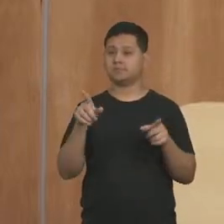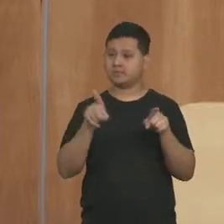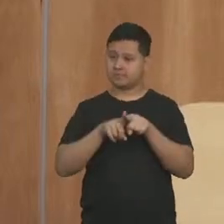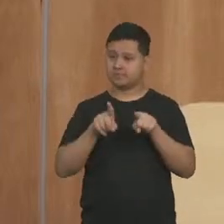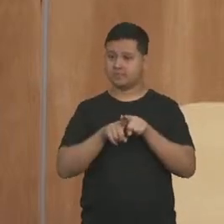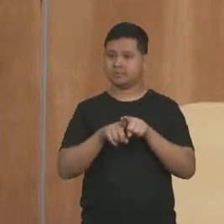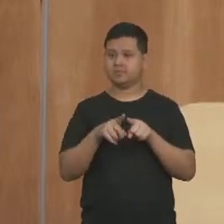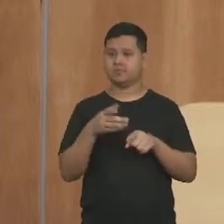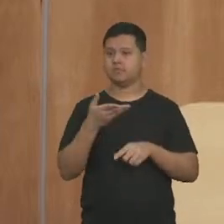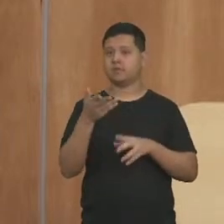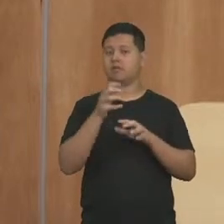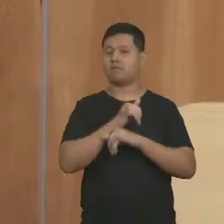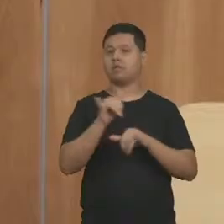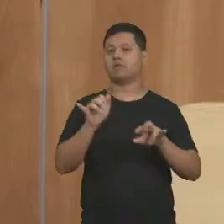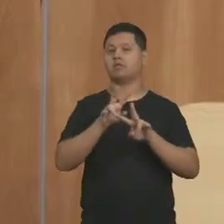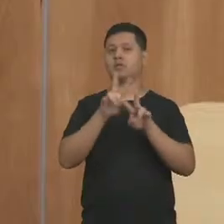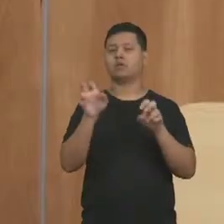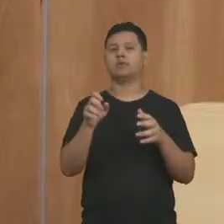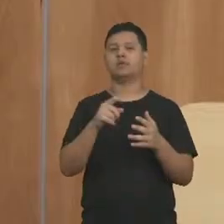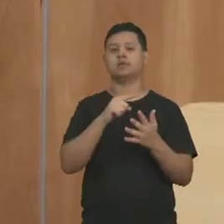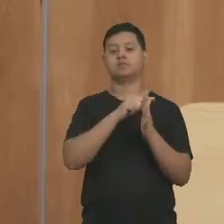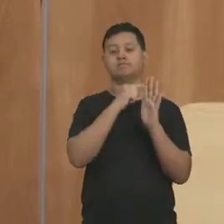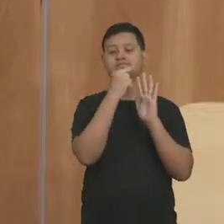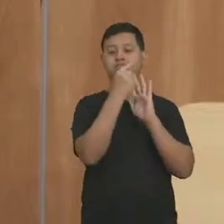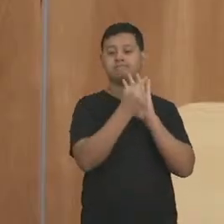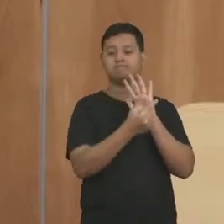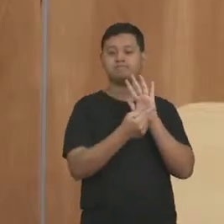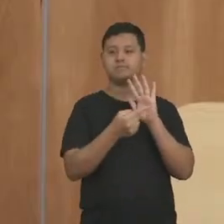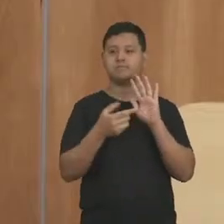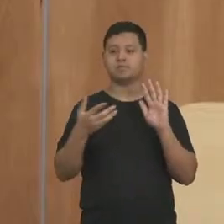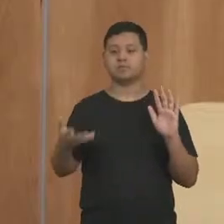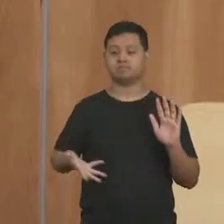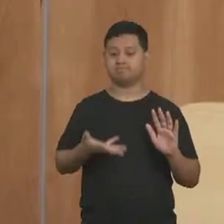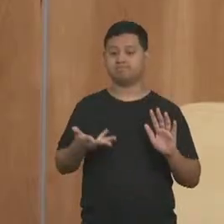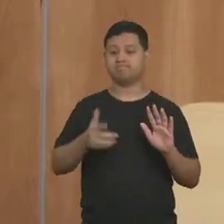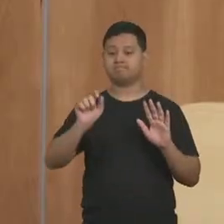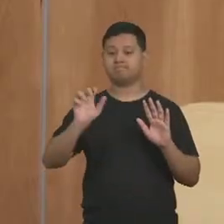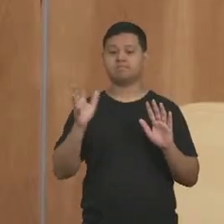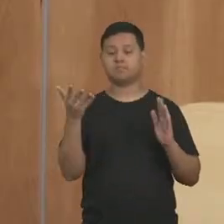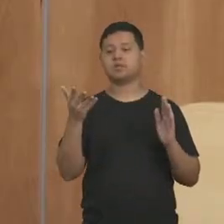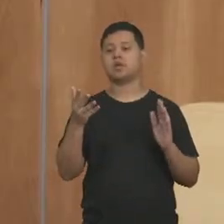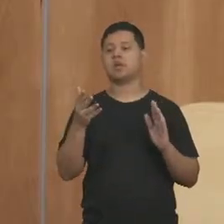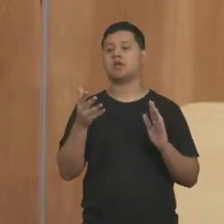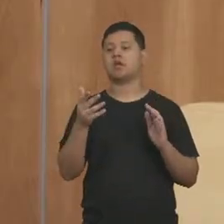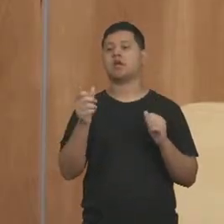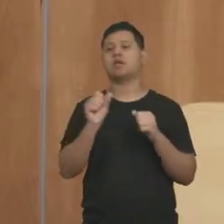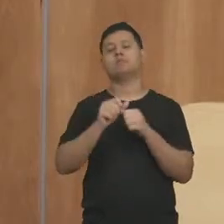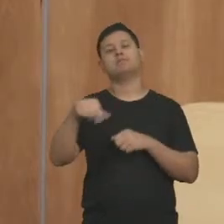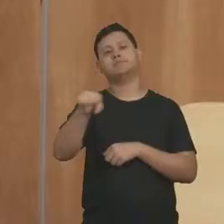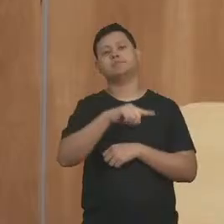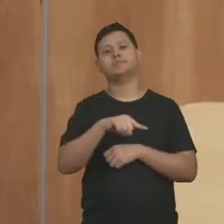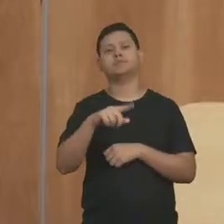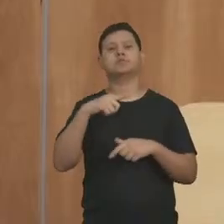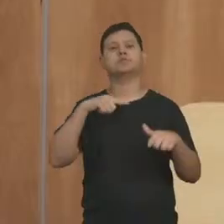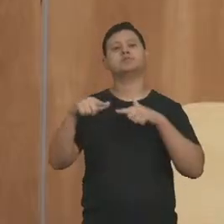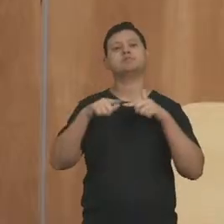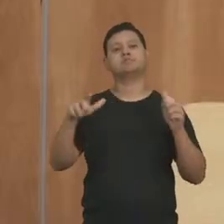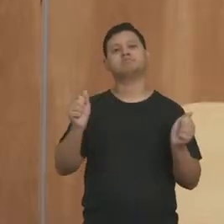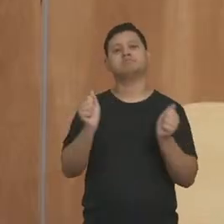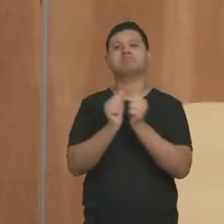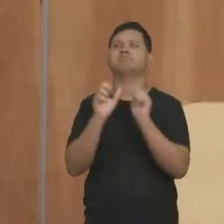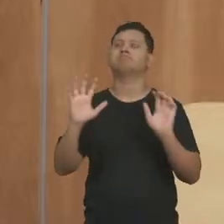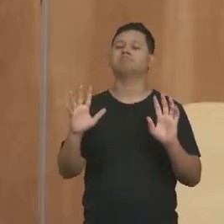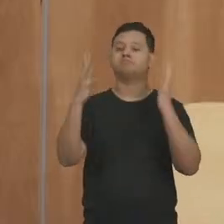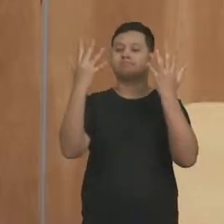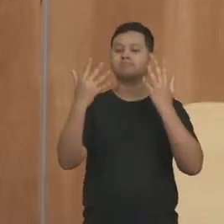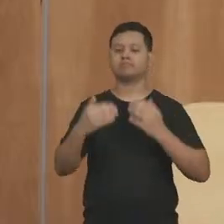também mencionar 5 motivações que essa campanha foi feita ou para nós trabalharmos a celebração